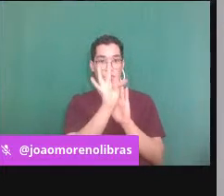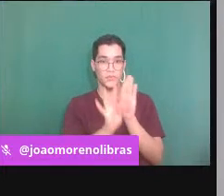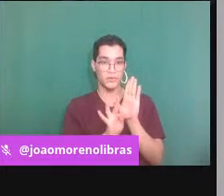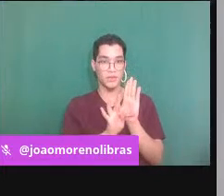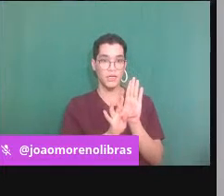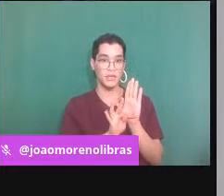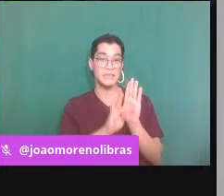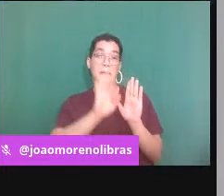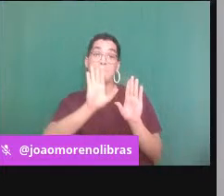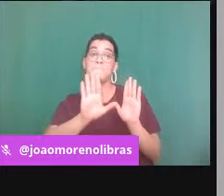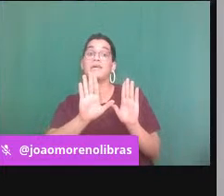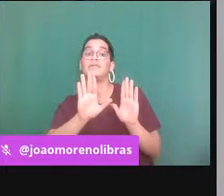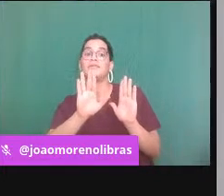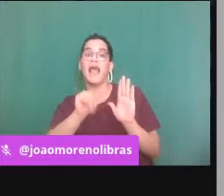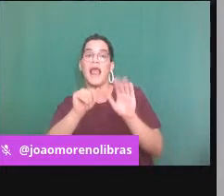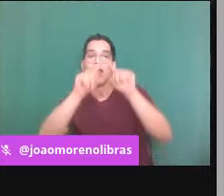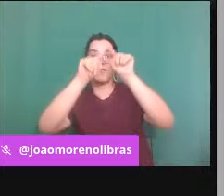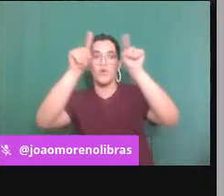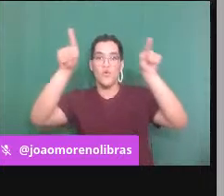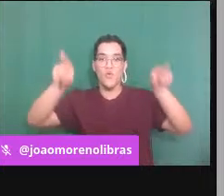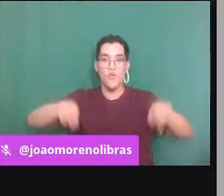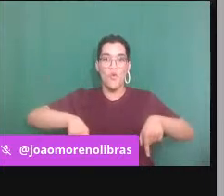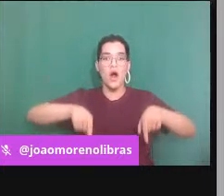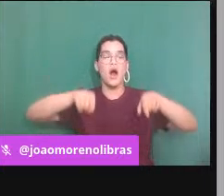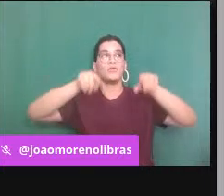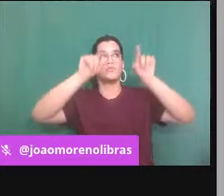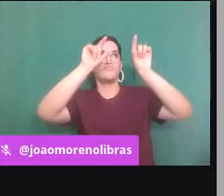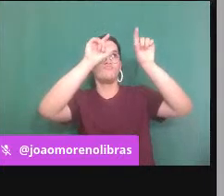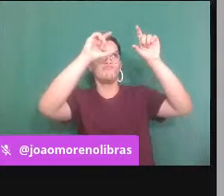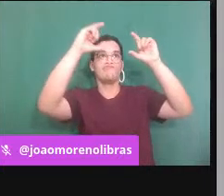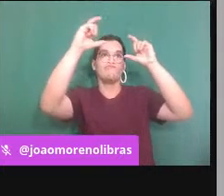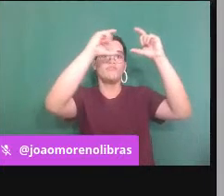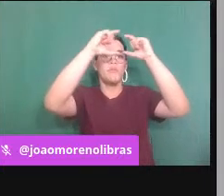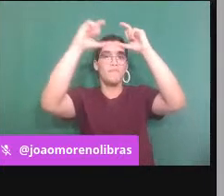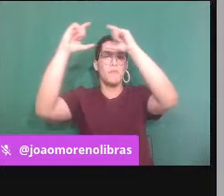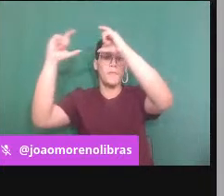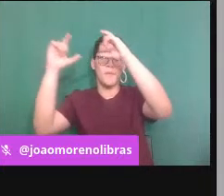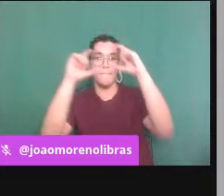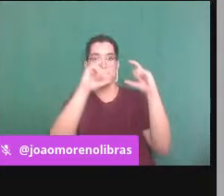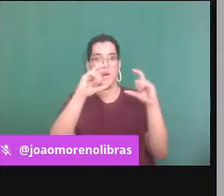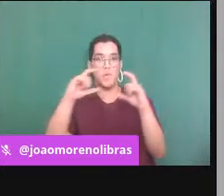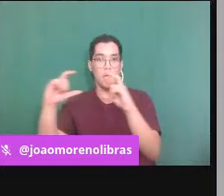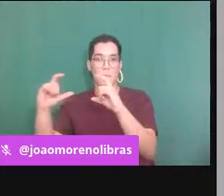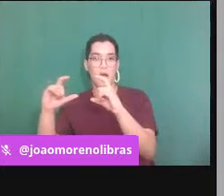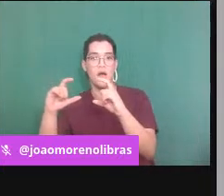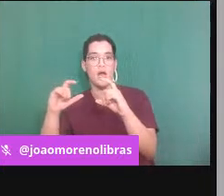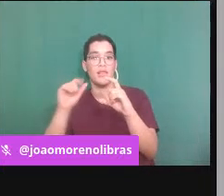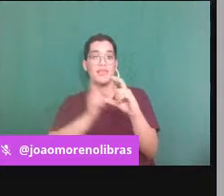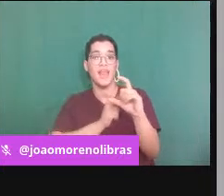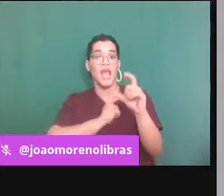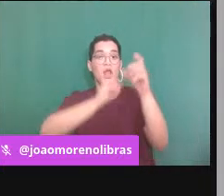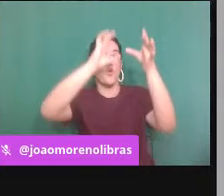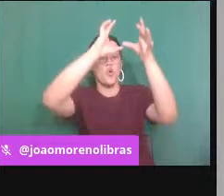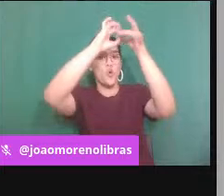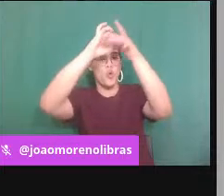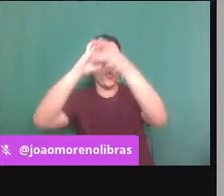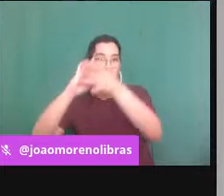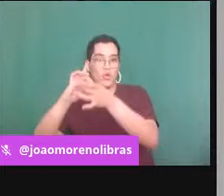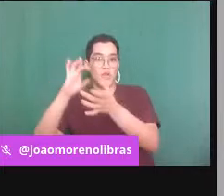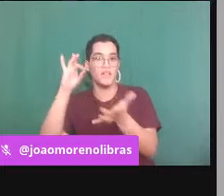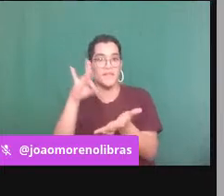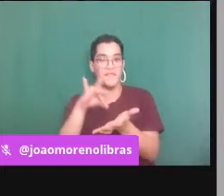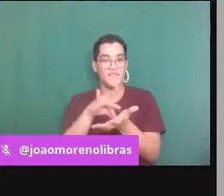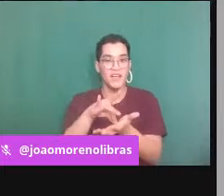todos esses níveis de análise do texto dentro de uma visão, dentro de um contexto maior da análise